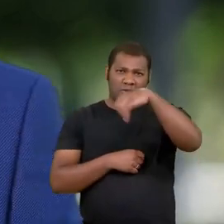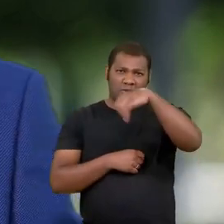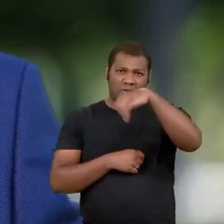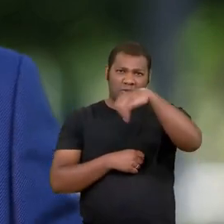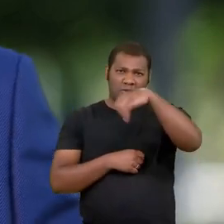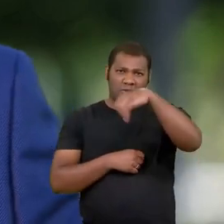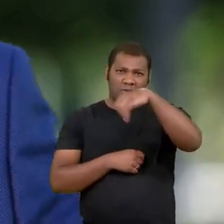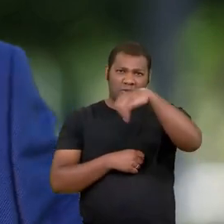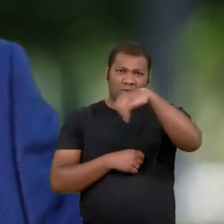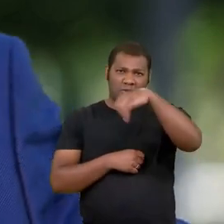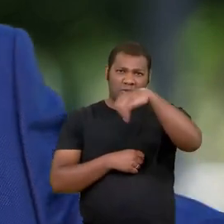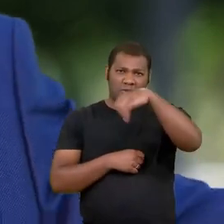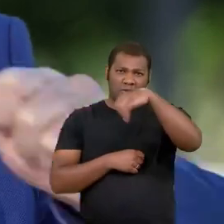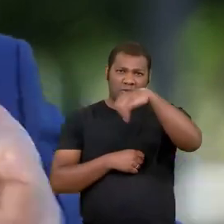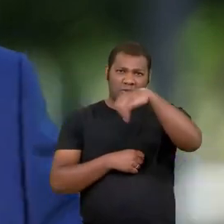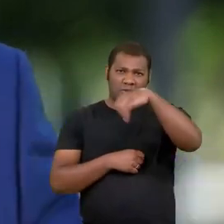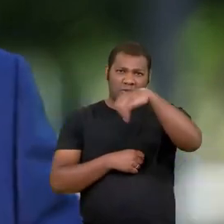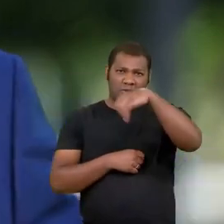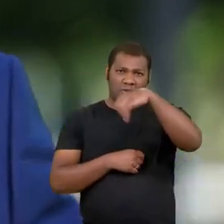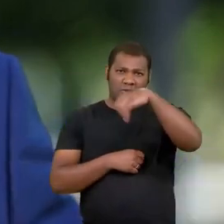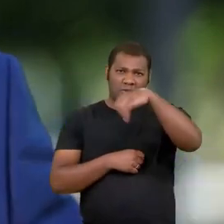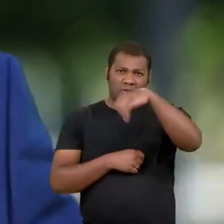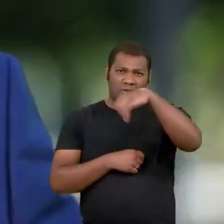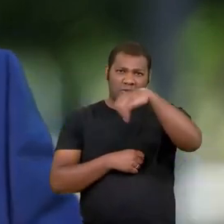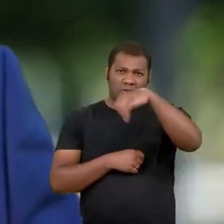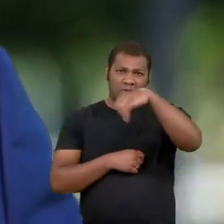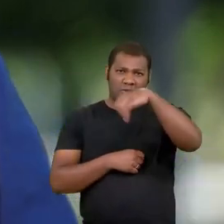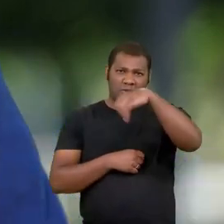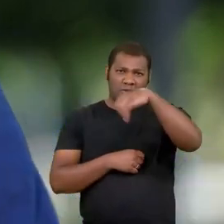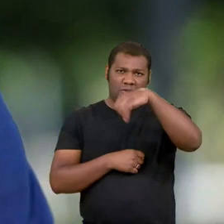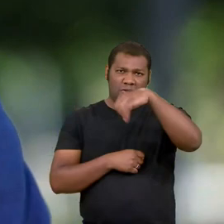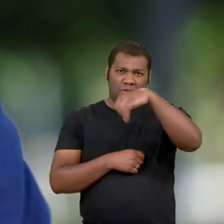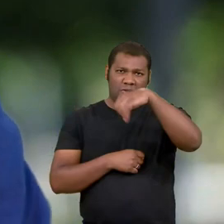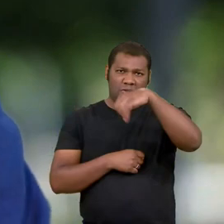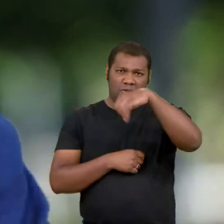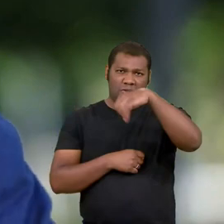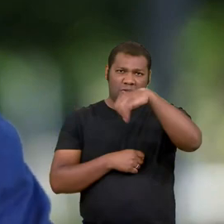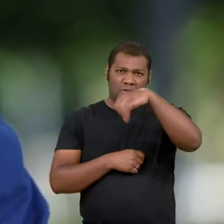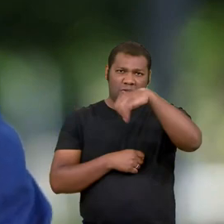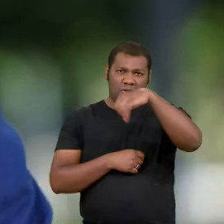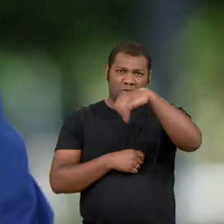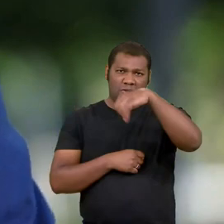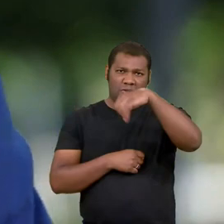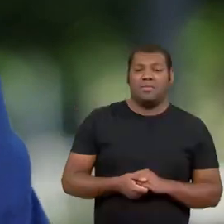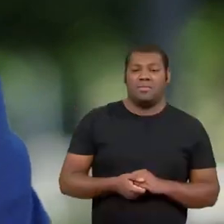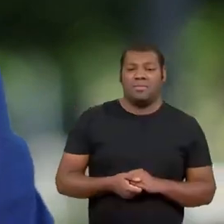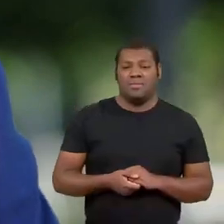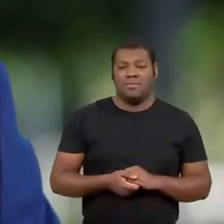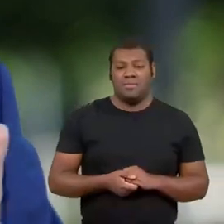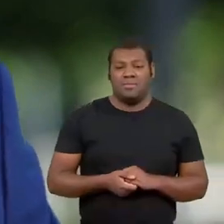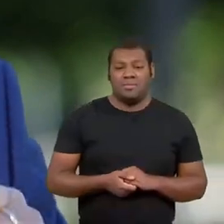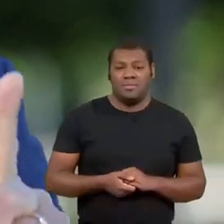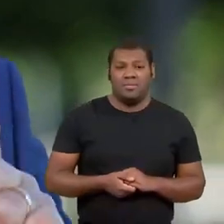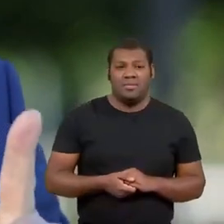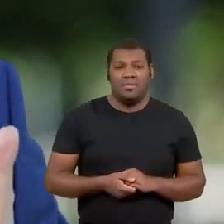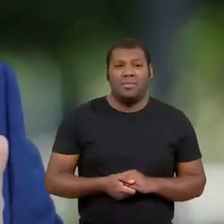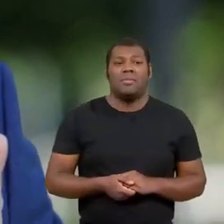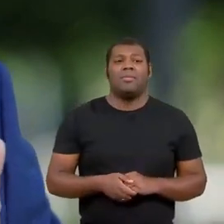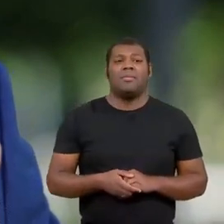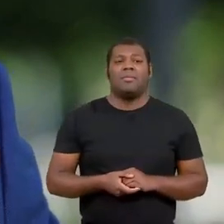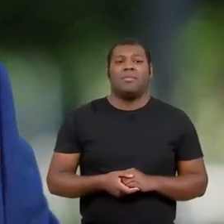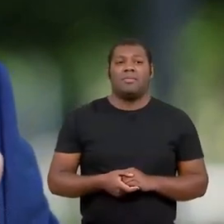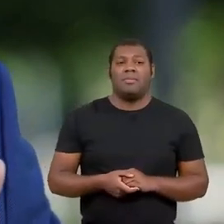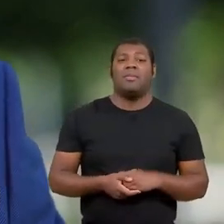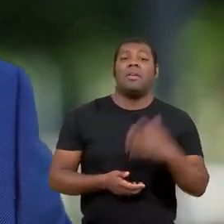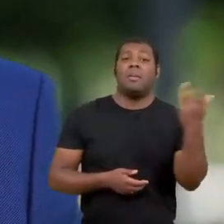eu era constituinte eu era muito crítica à família e depois o meu governo da Dilma nós fizemos 90%